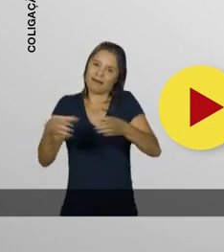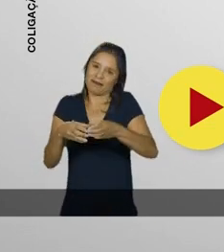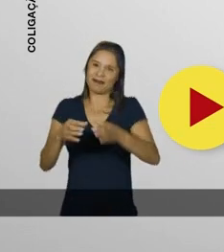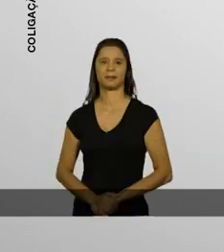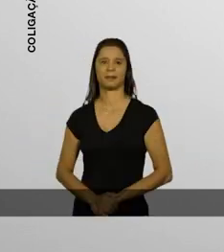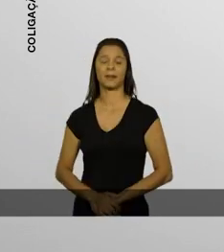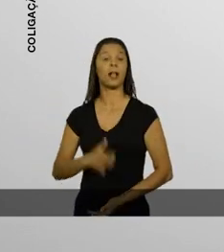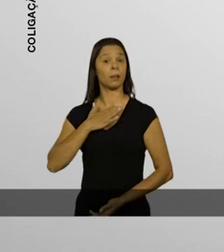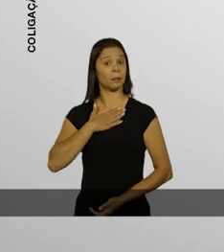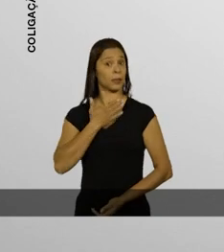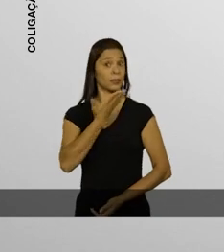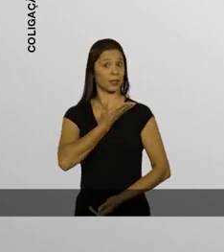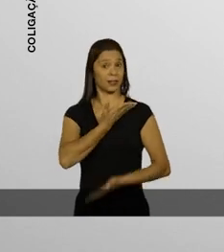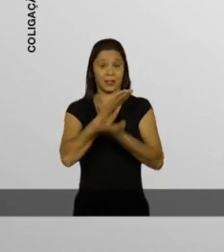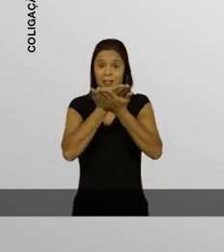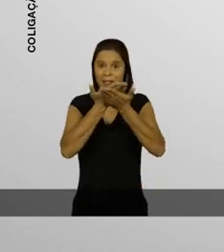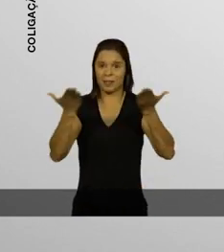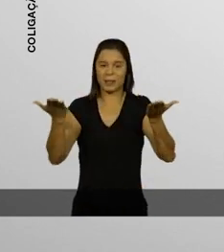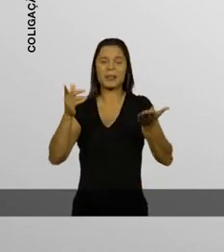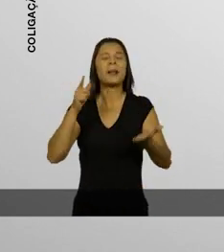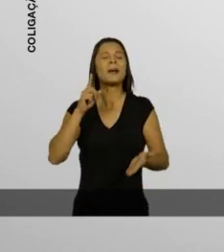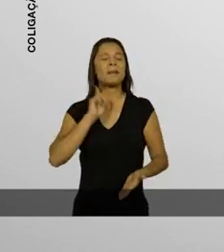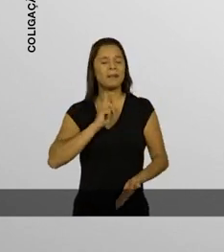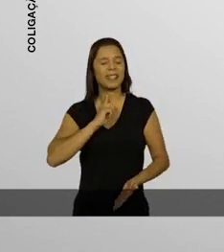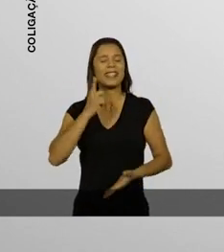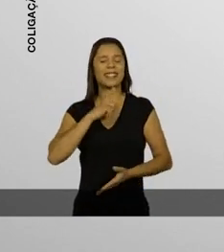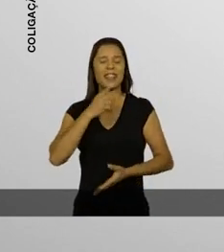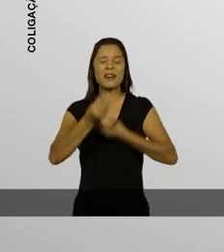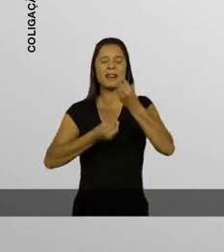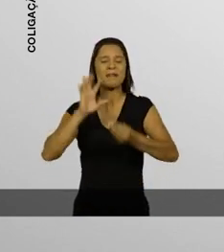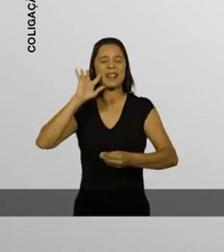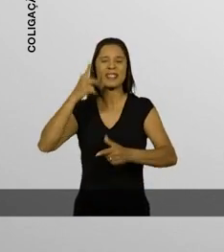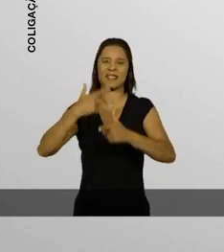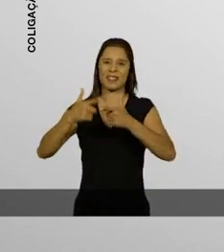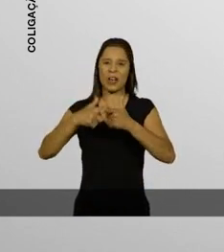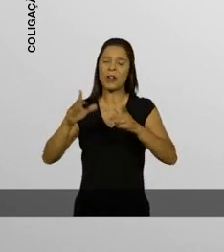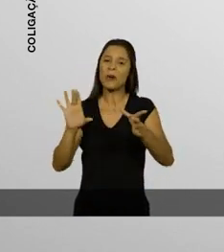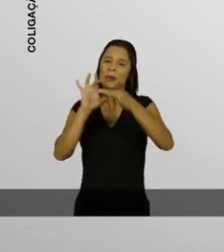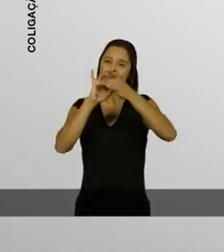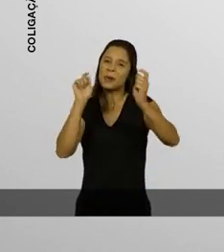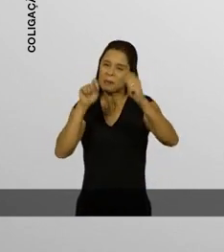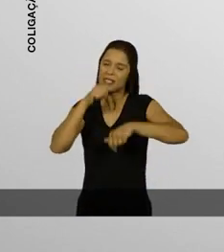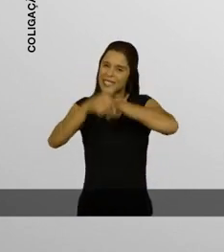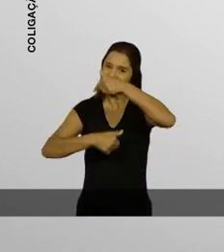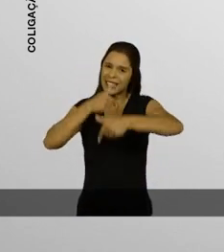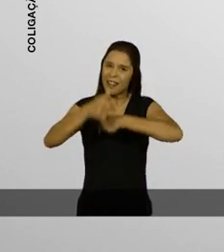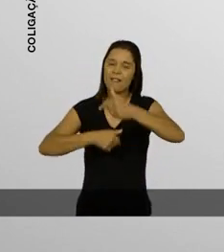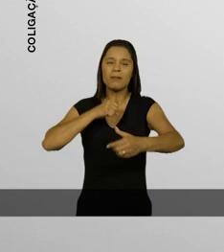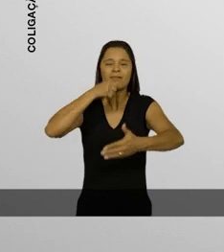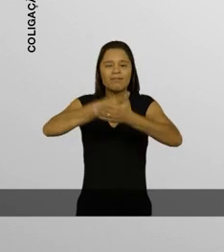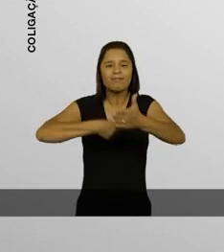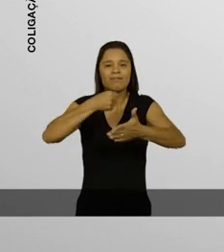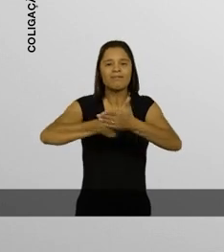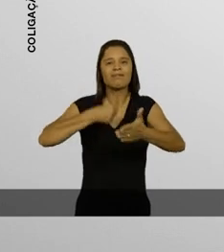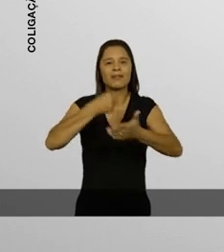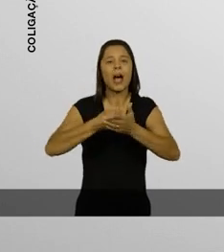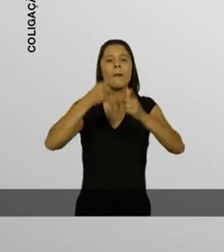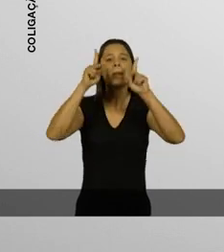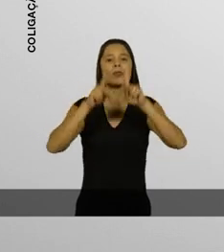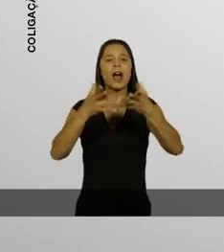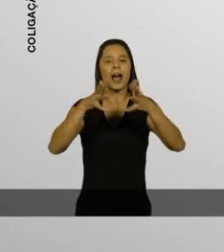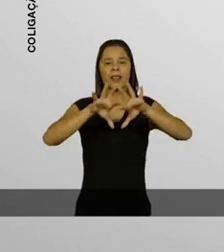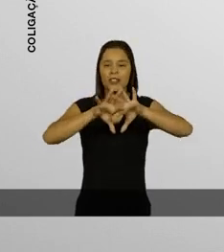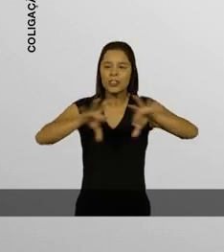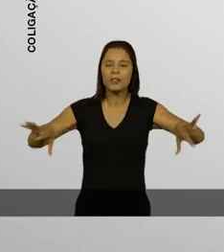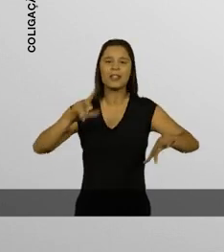1911. Meus amigos, Minas tem jeito. Com união, competência e trabalho duro, vamos enfrentar aqueles que